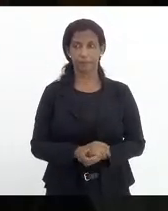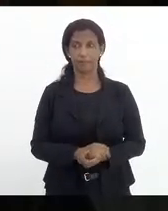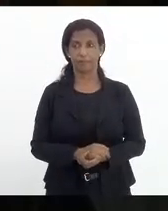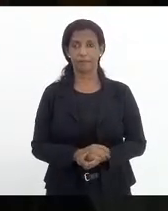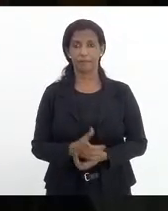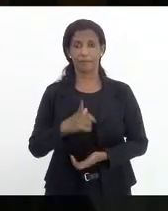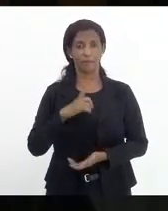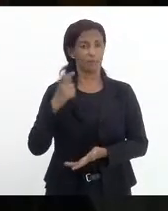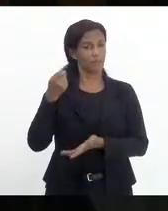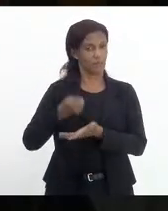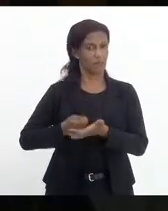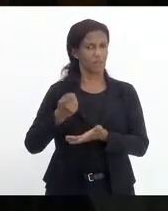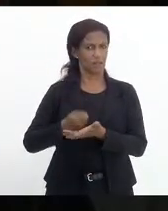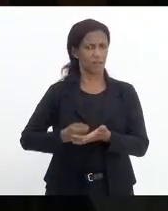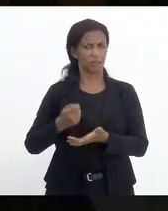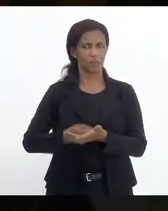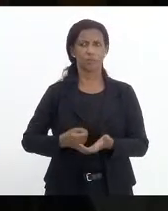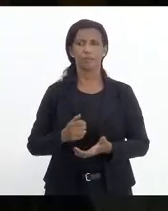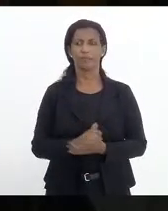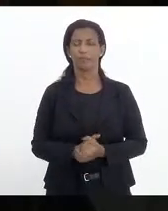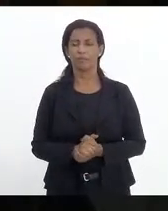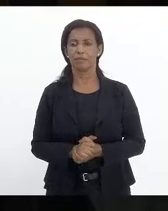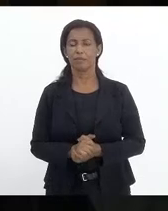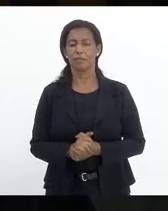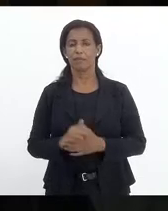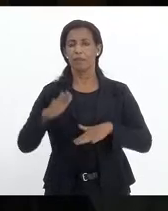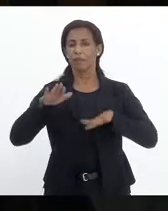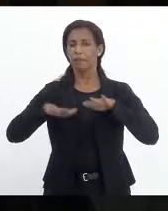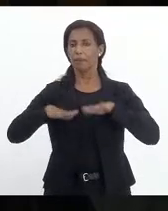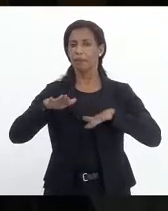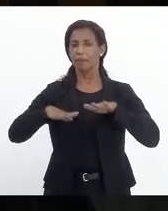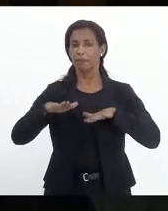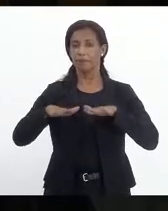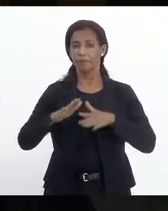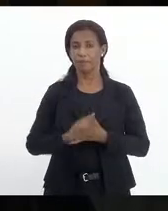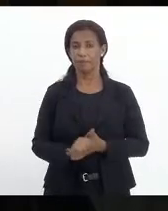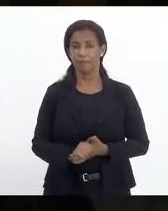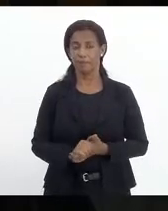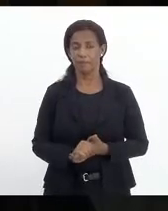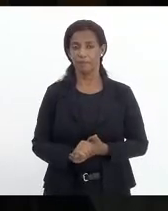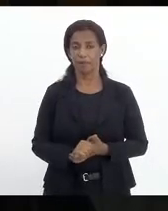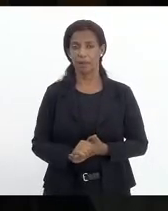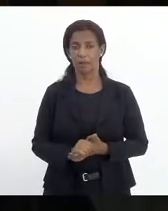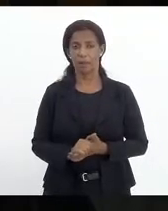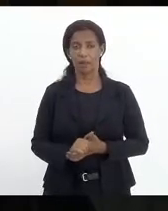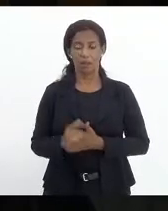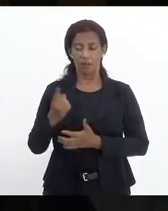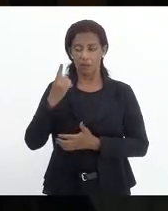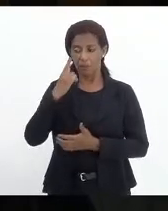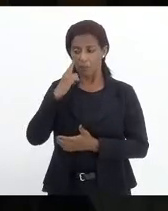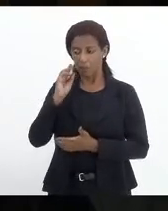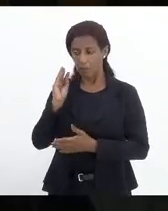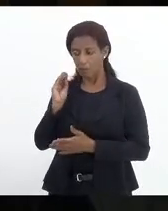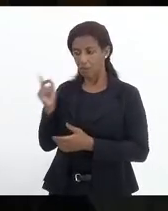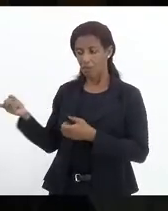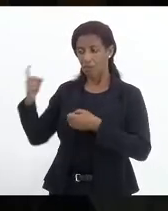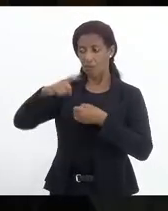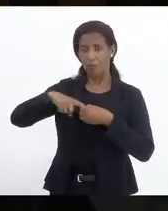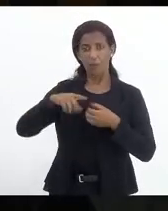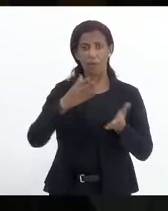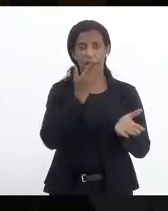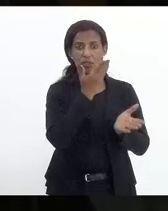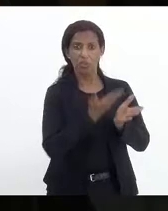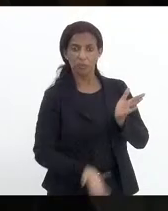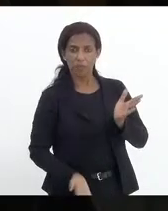tem insistido que pelo menos repor as perdas mesmo